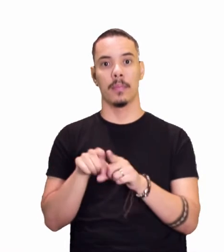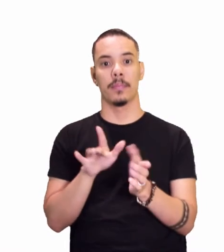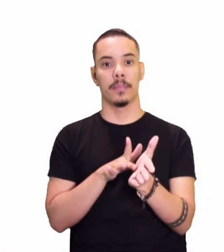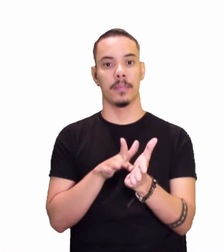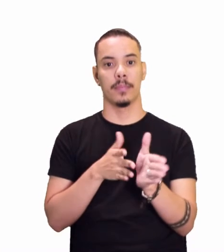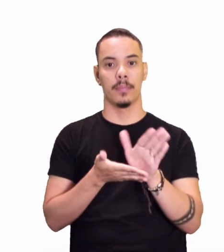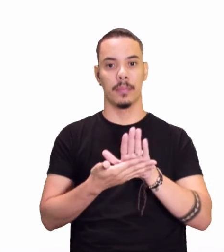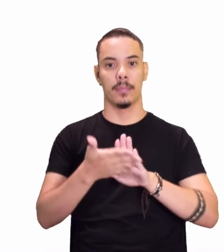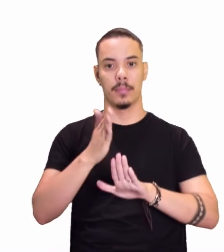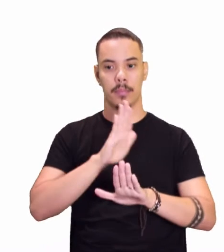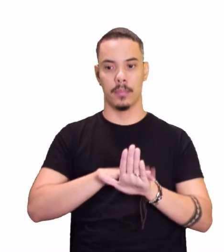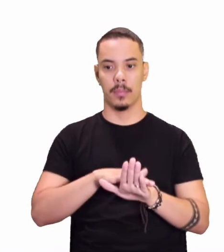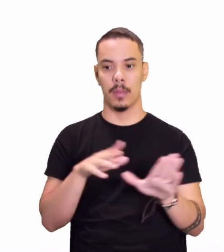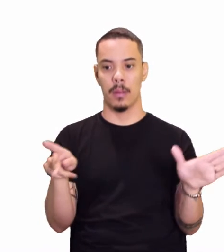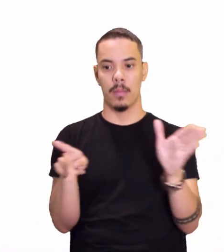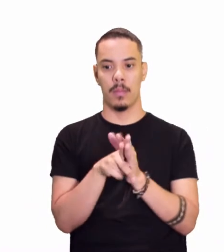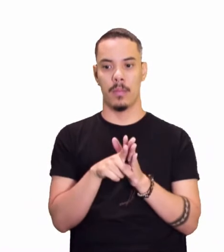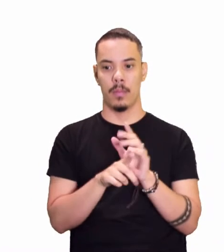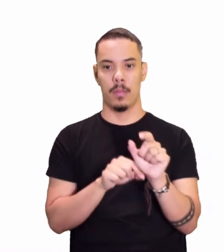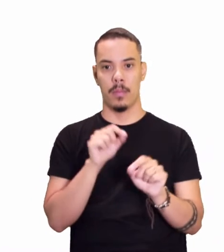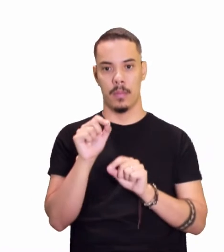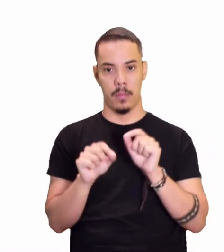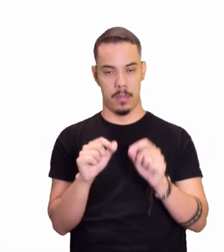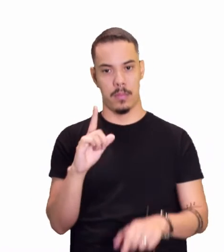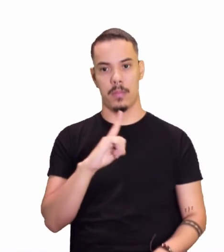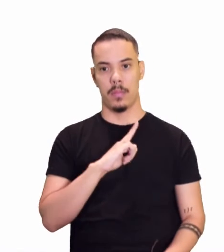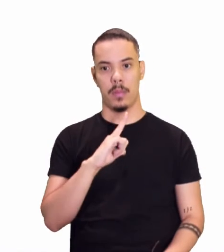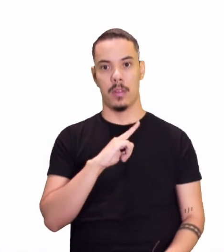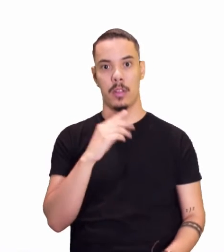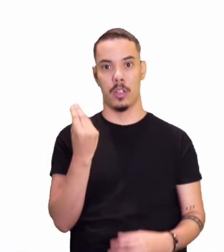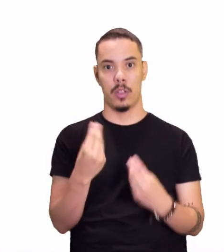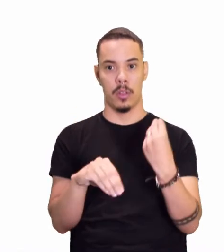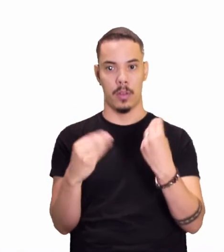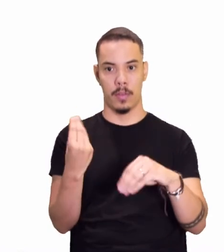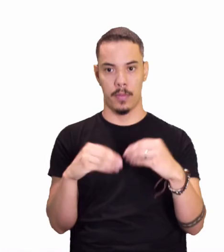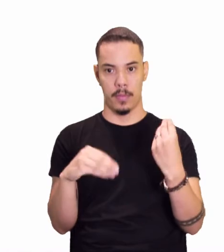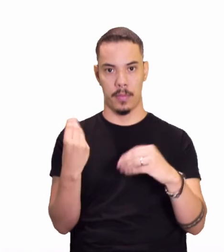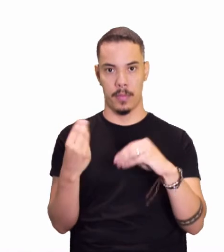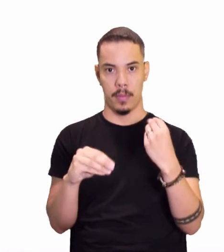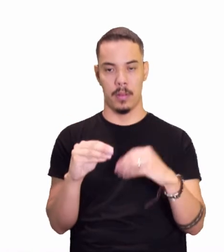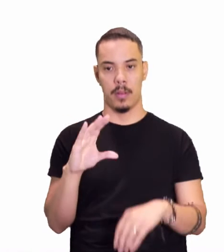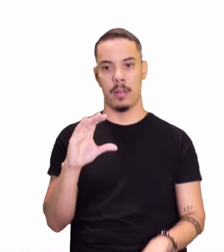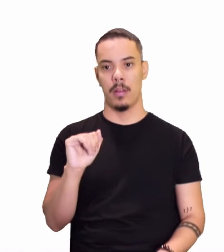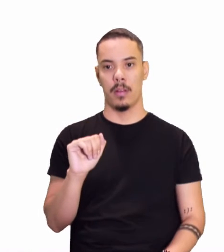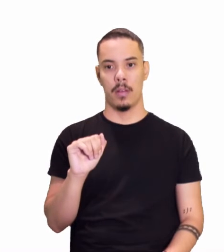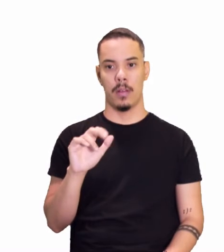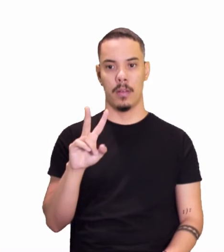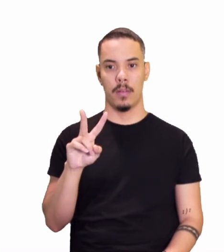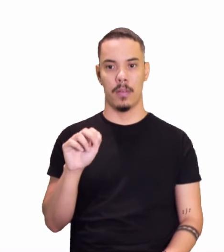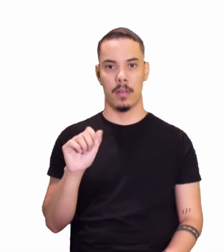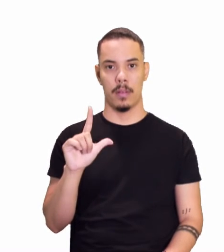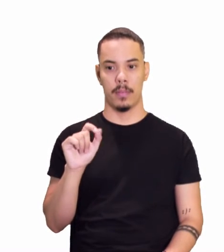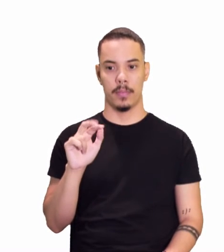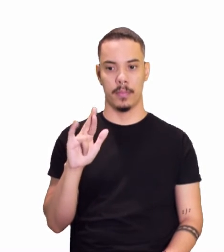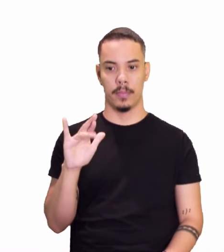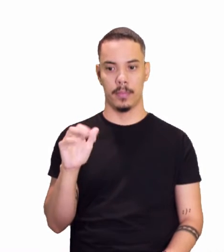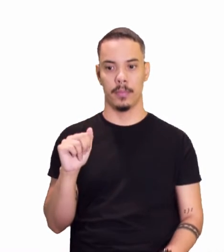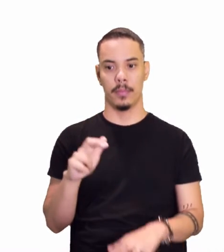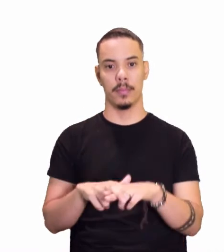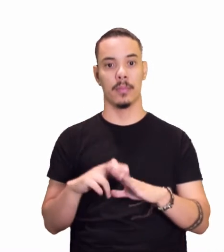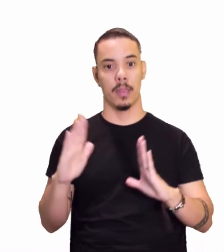Nas crônicas ficcionais, nós vamos ter o gênero novelas de cavalaria, tá? Então, esse período